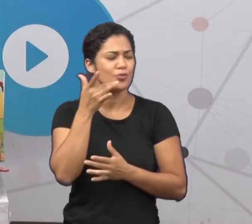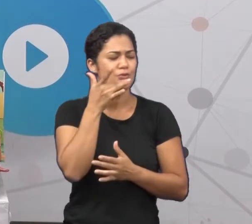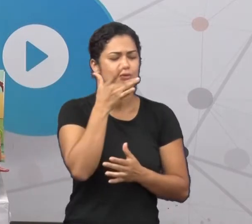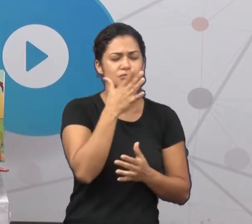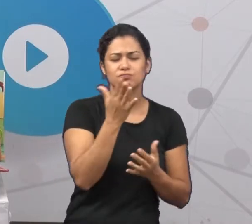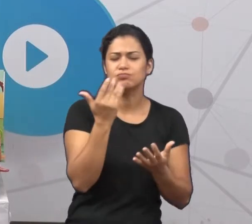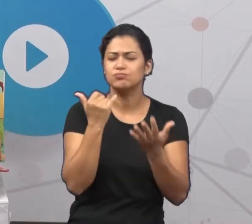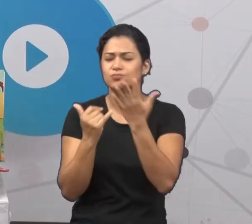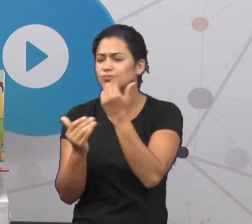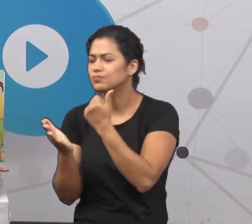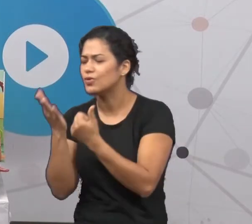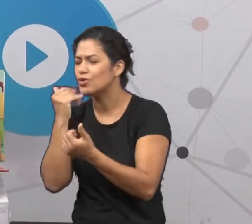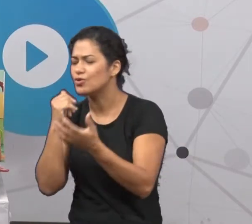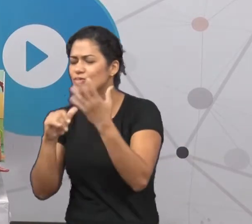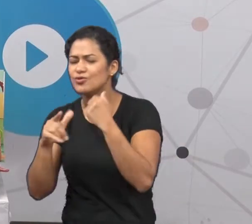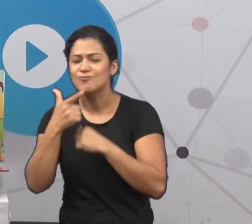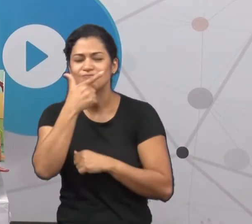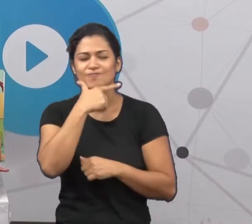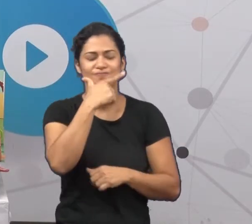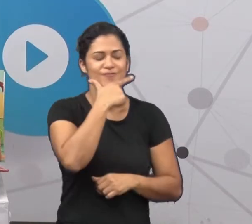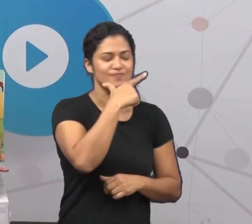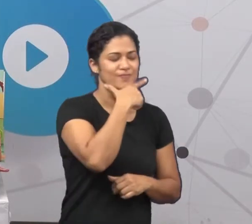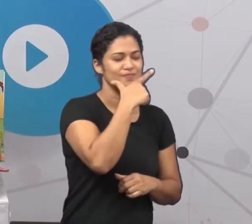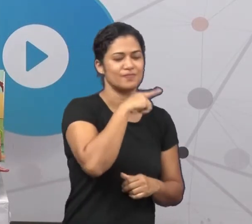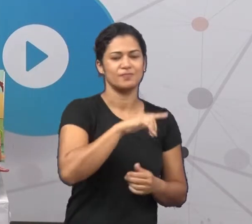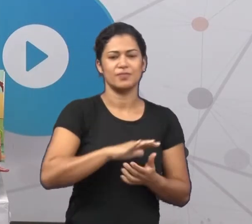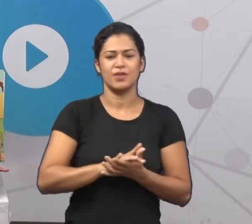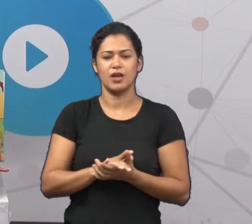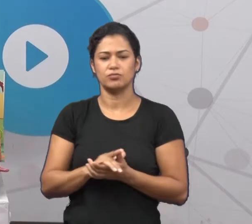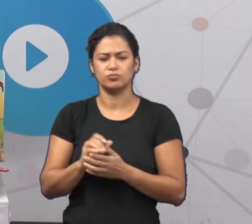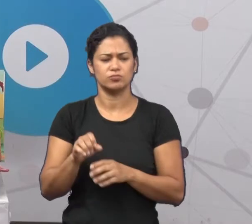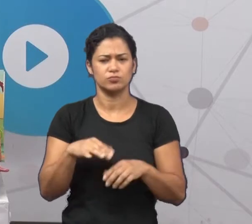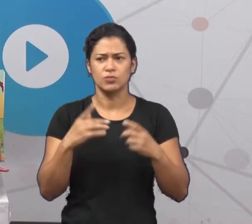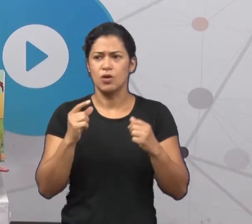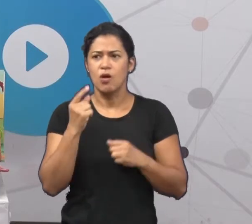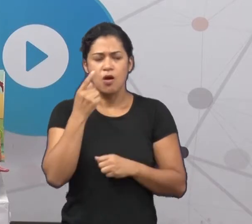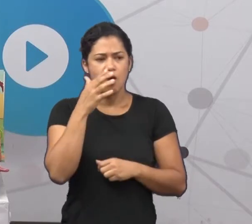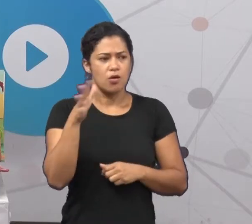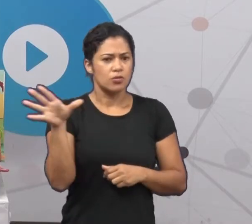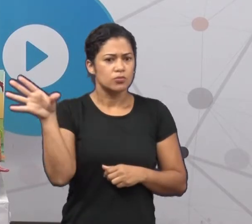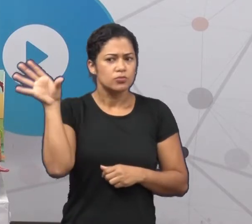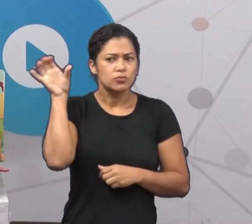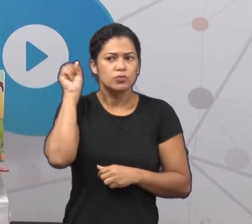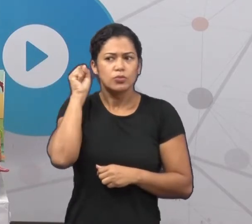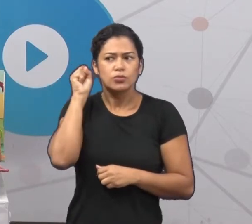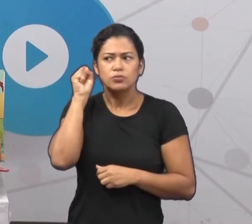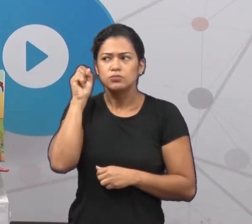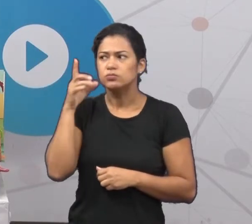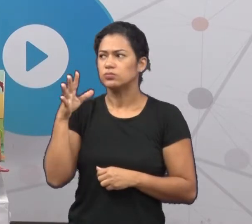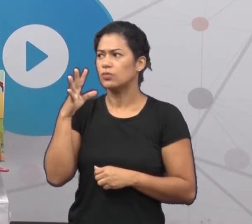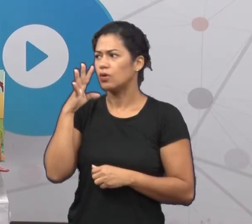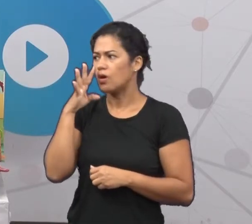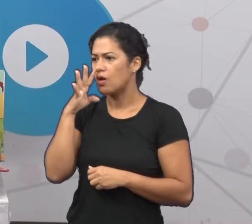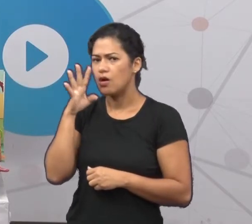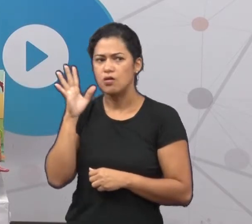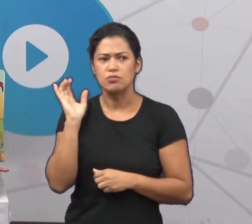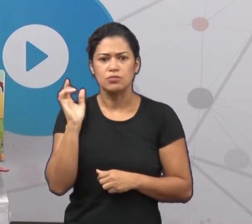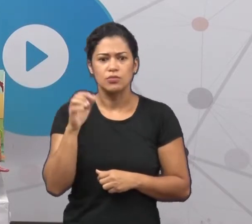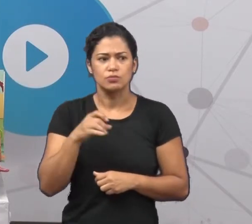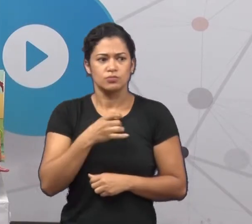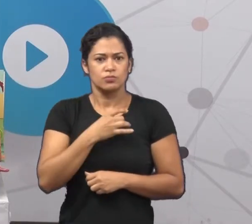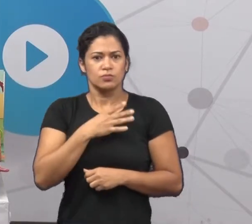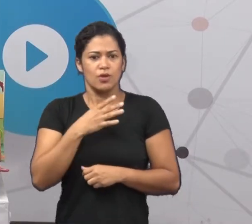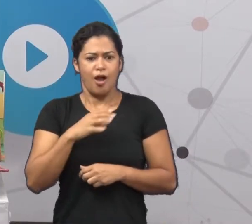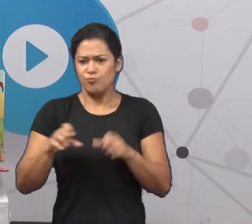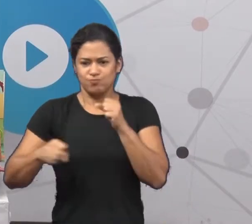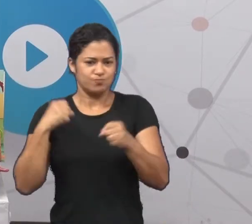deliciar com vários queijos que tinha ali, quando de repente ouviram um barulho. Os dois tiveram que